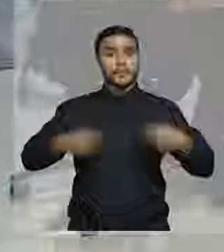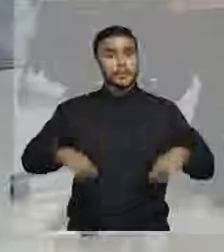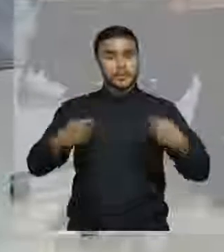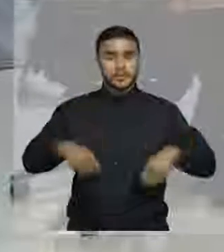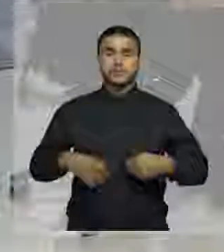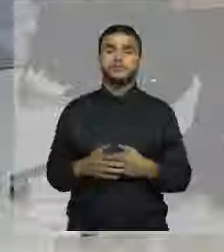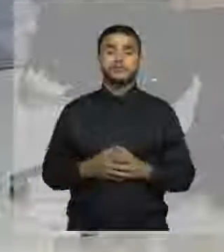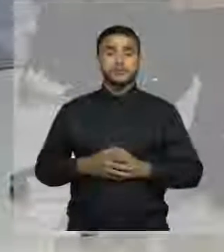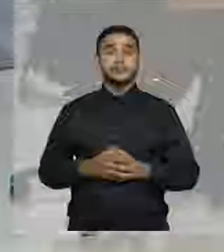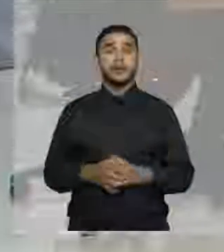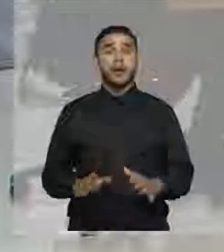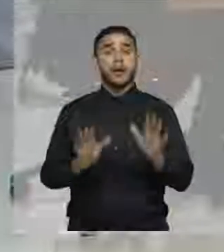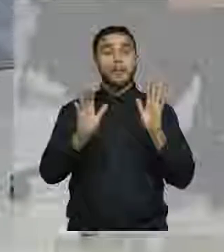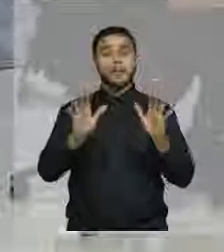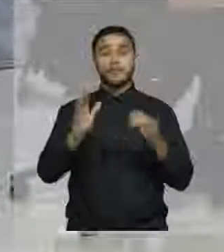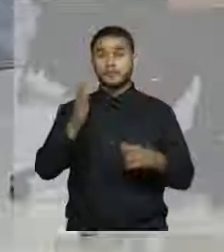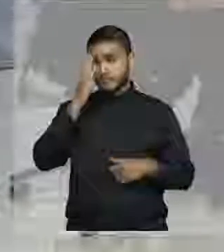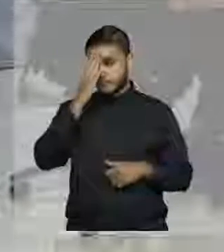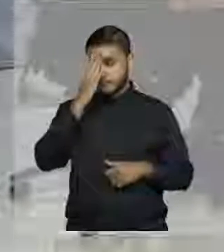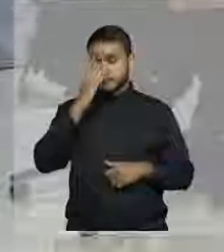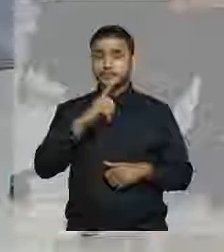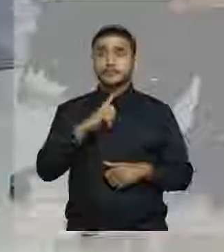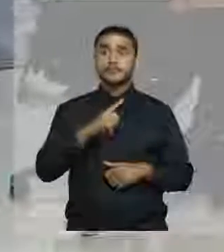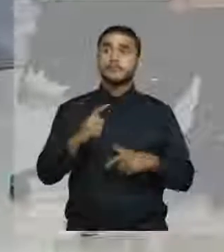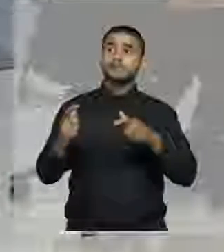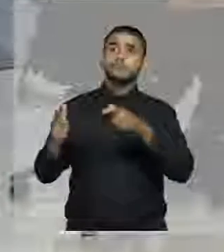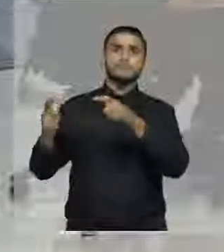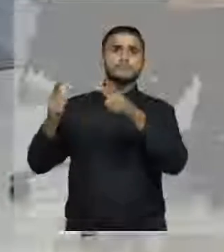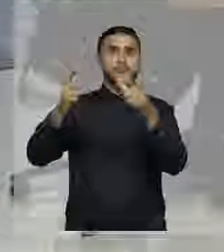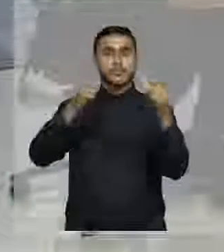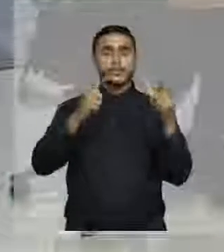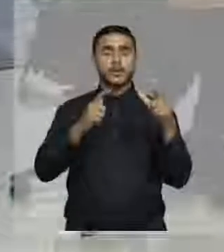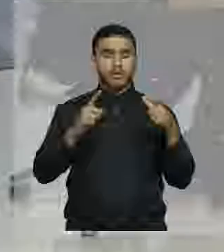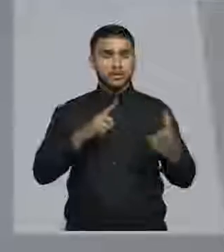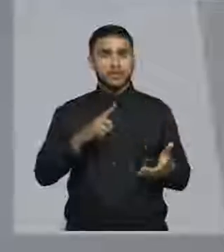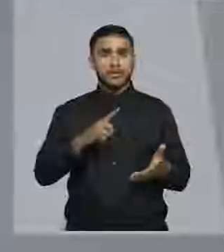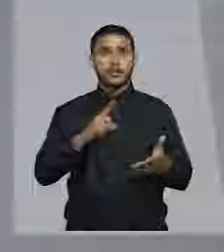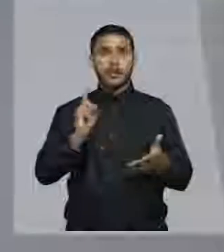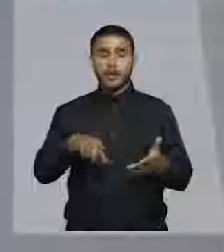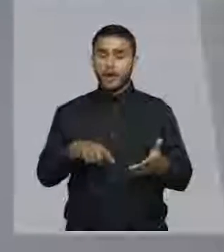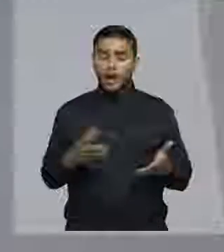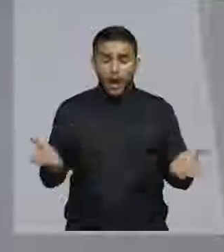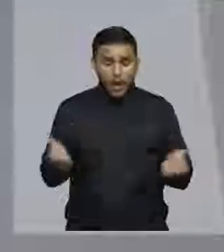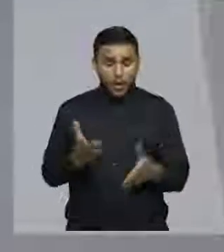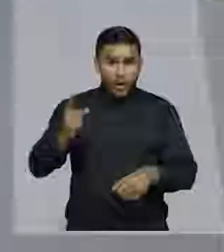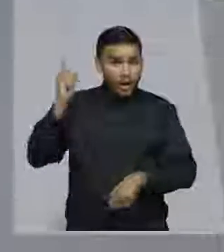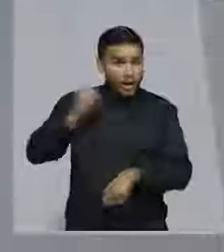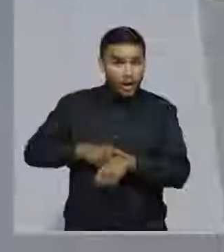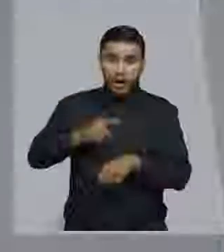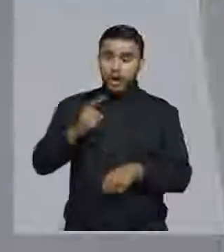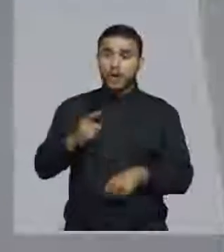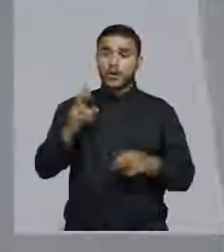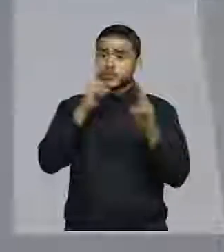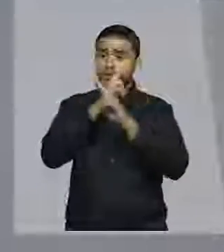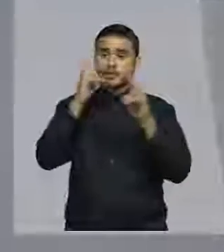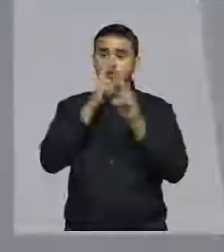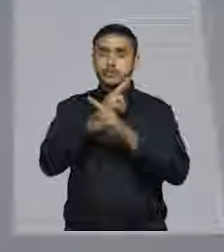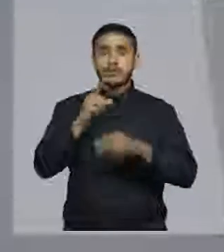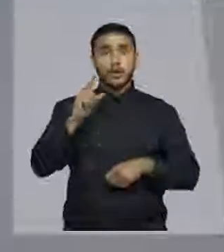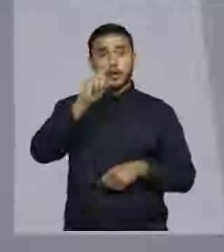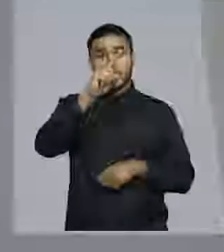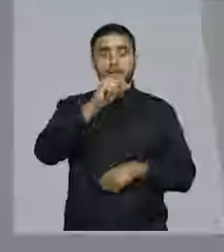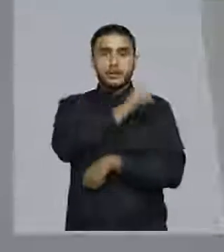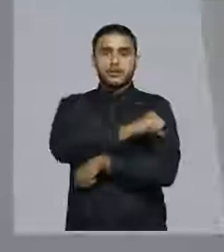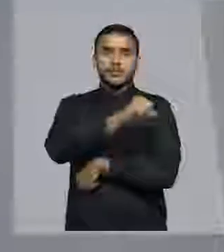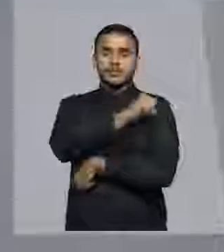precisa atuação de longo prazo. Só que a atuação de longo prazo ela tem que se dar simultaneamente com a de curto prazo, que é a ação de choque, que é o